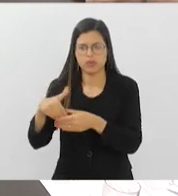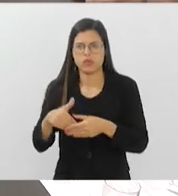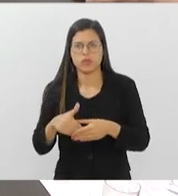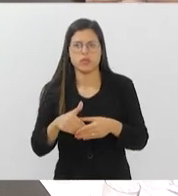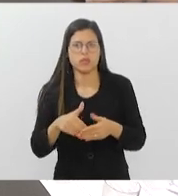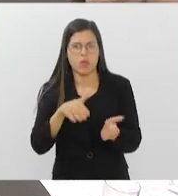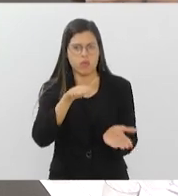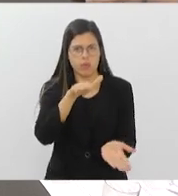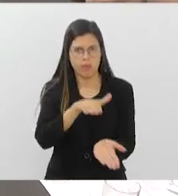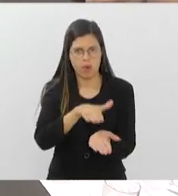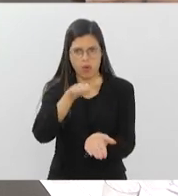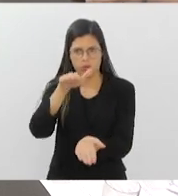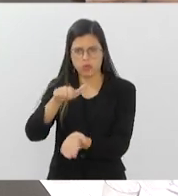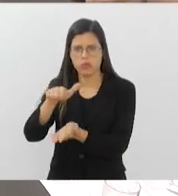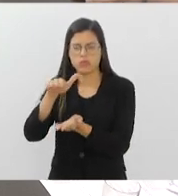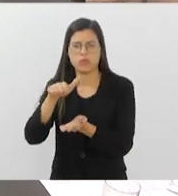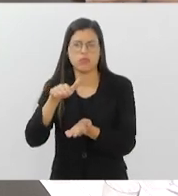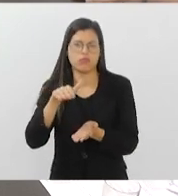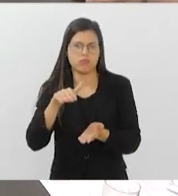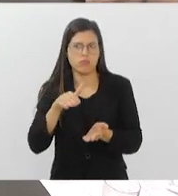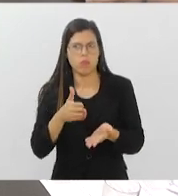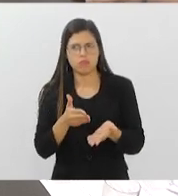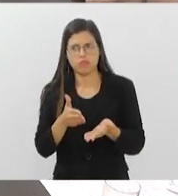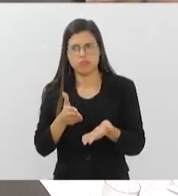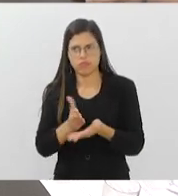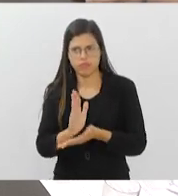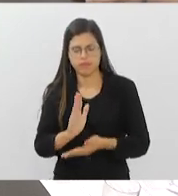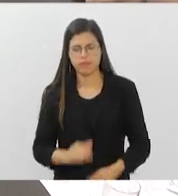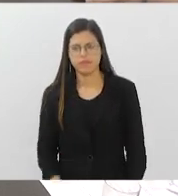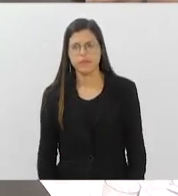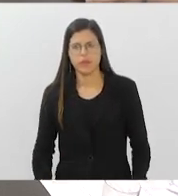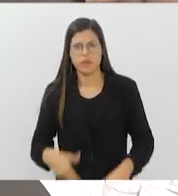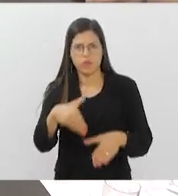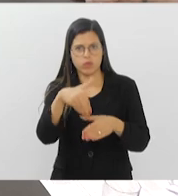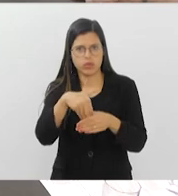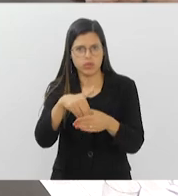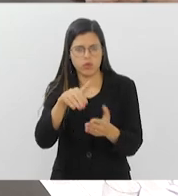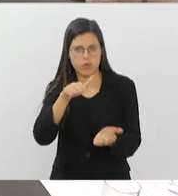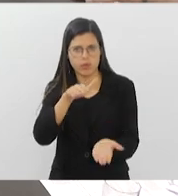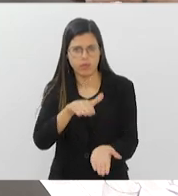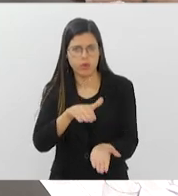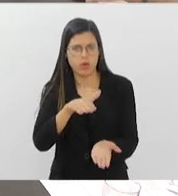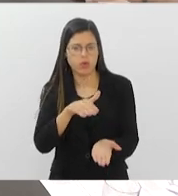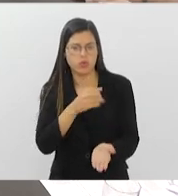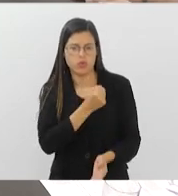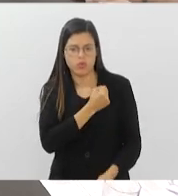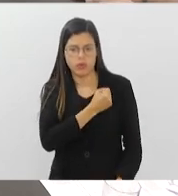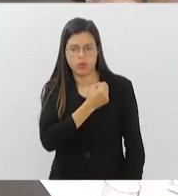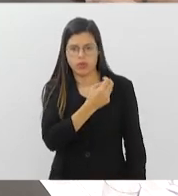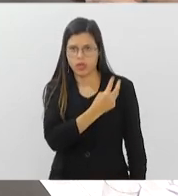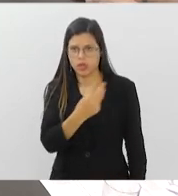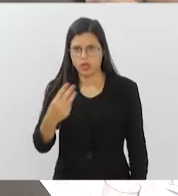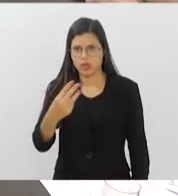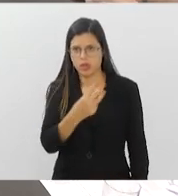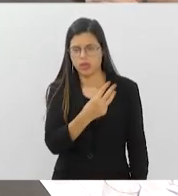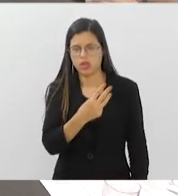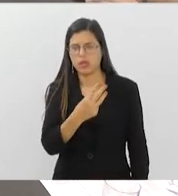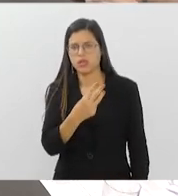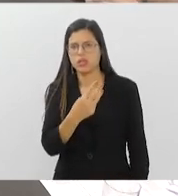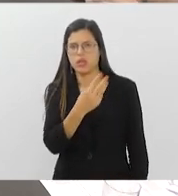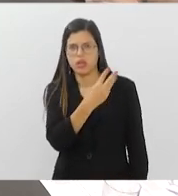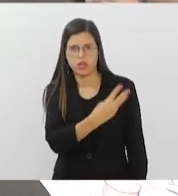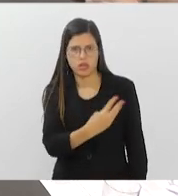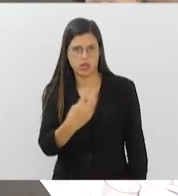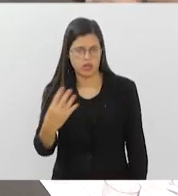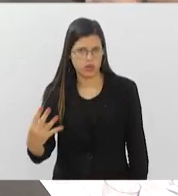anexação. Permaneçam como estão. Aprovado. Passo a votação em bloco do item 33 e 34